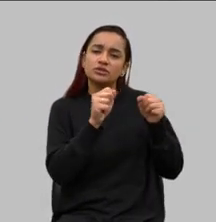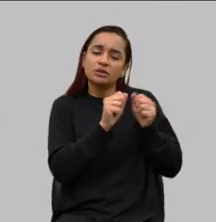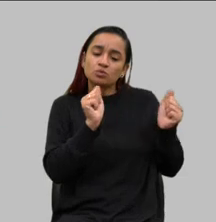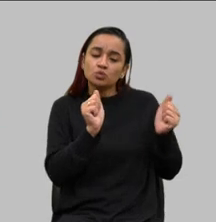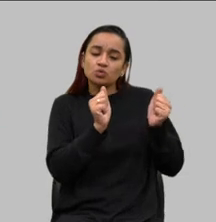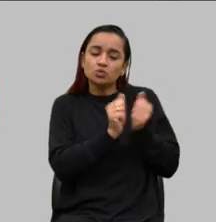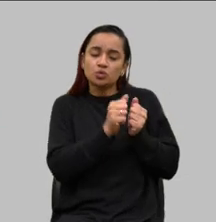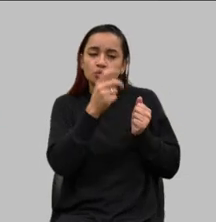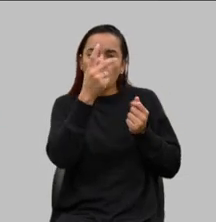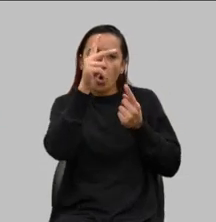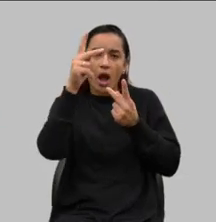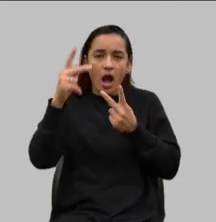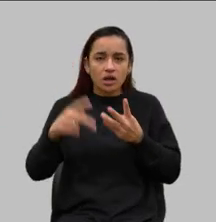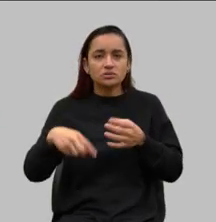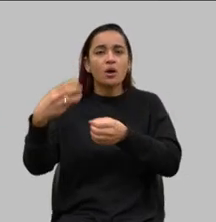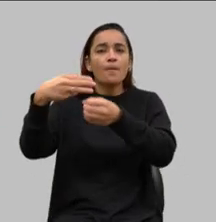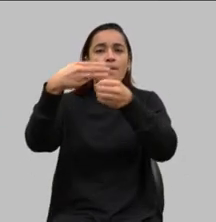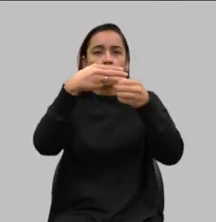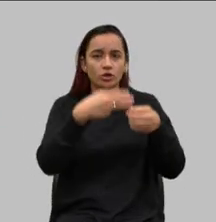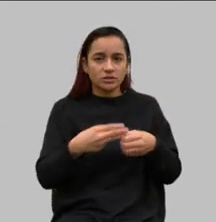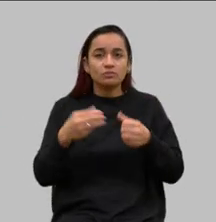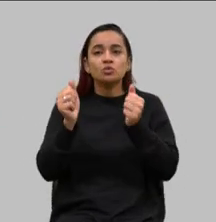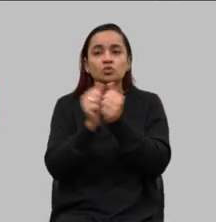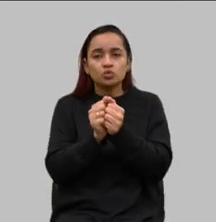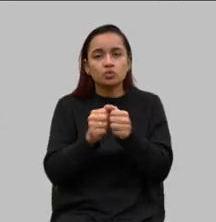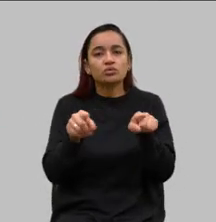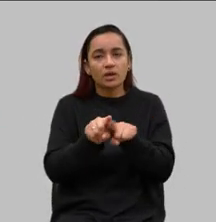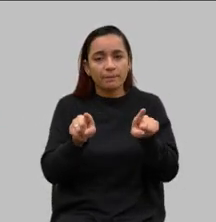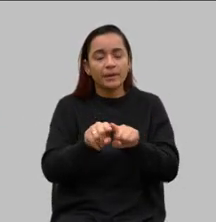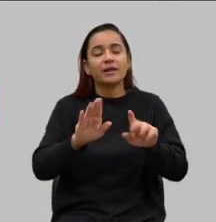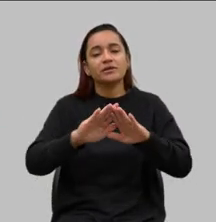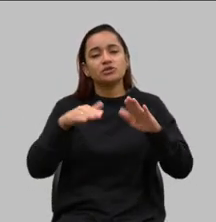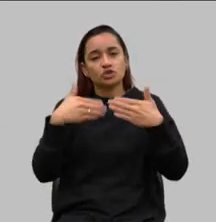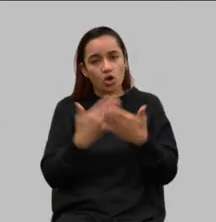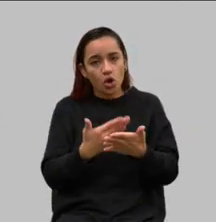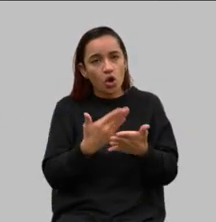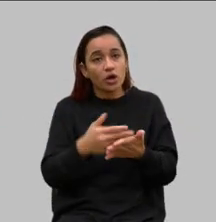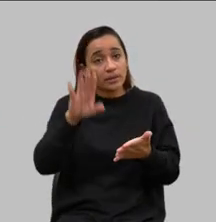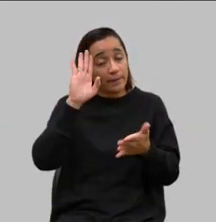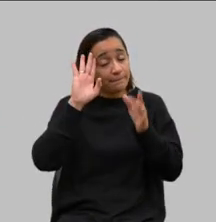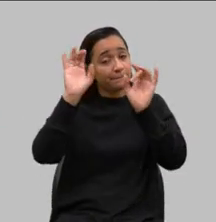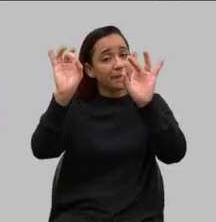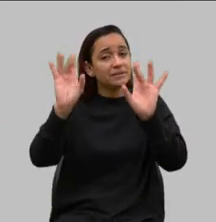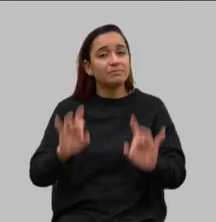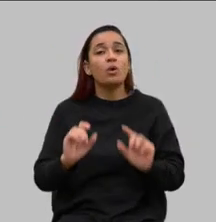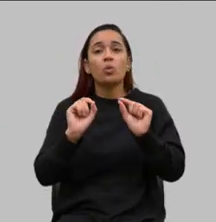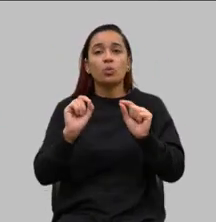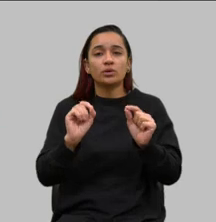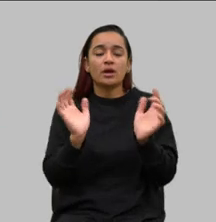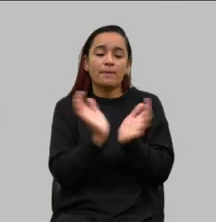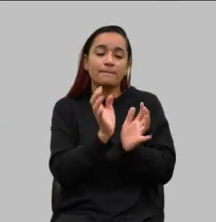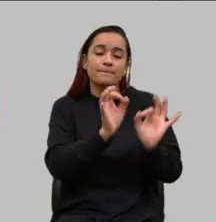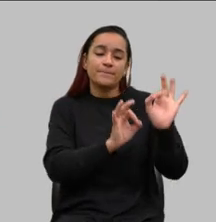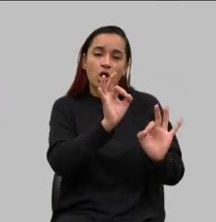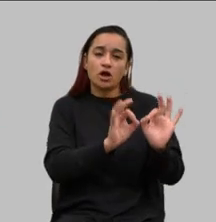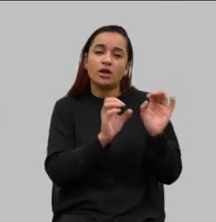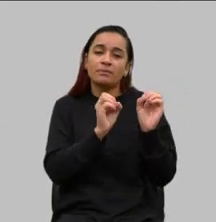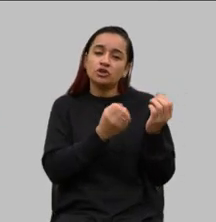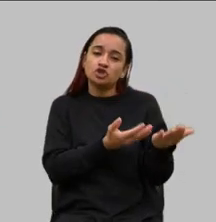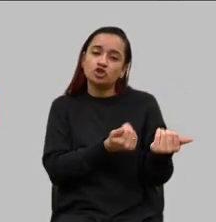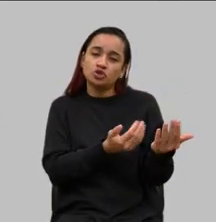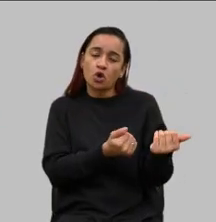municípios e e com as escolas especialmente né no âmbito do programa Jovens mineiros sustentável